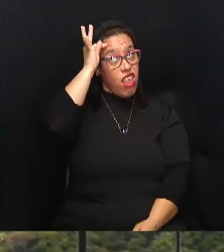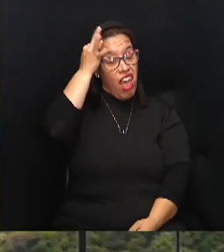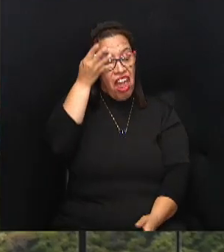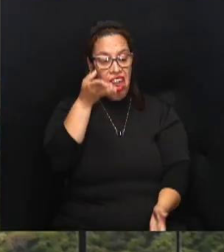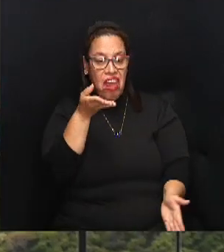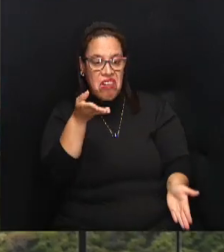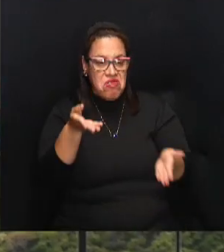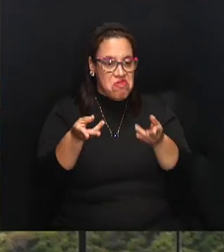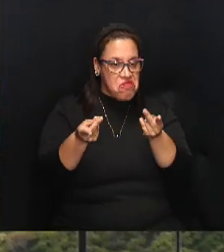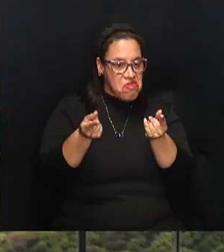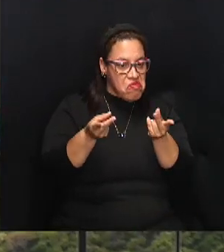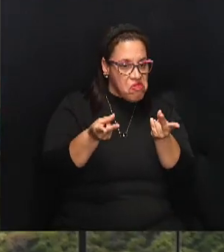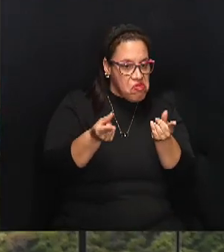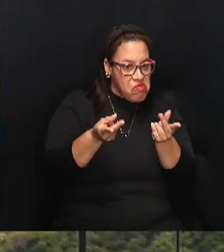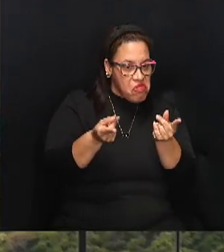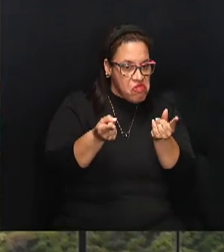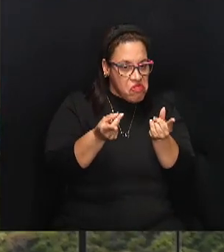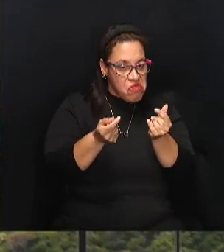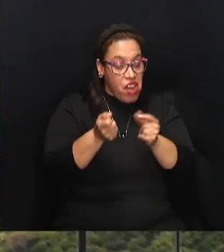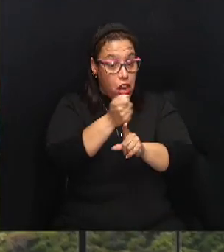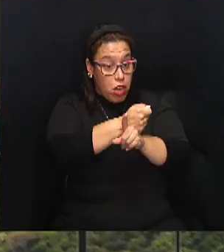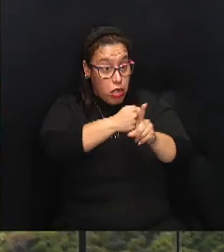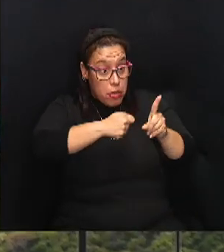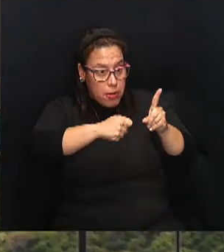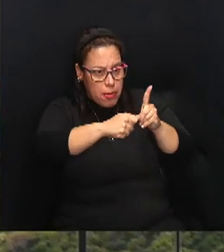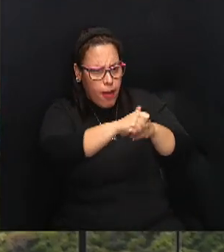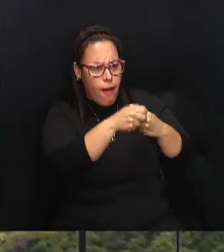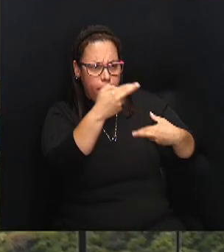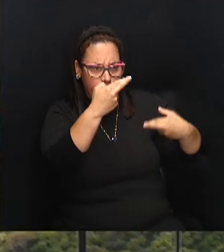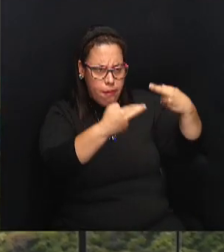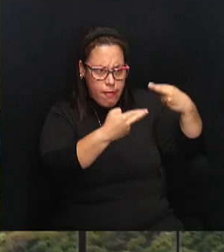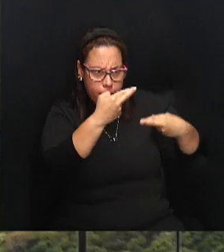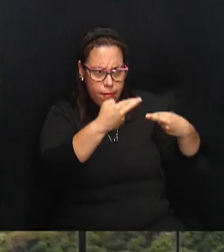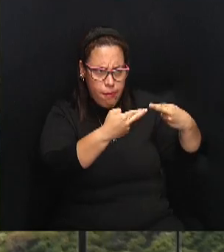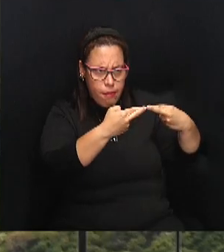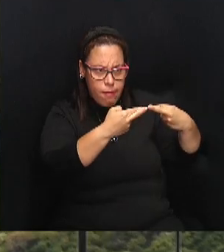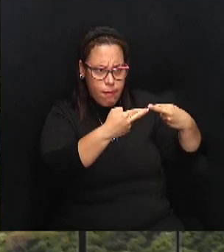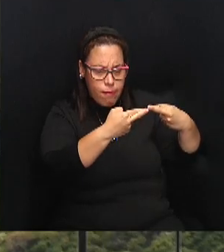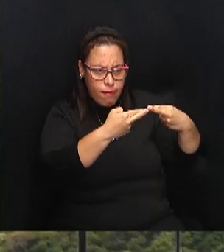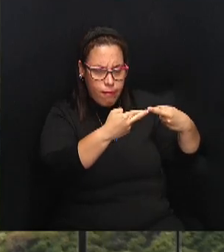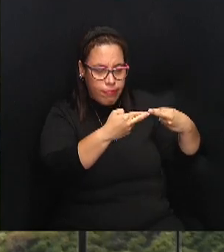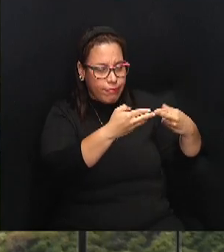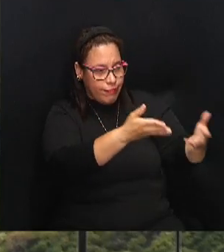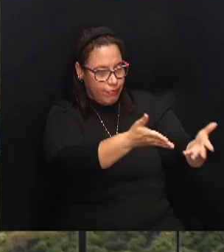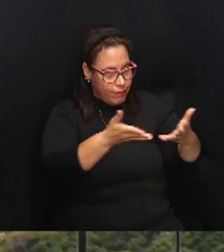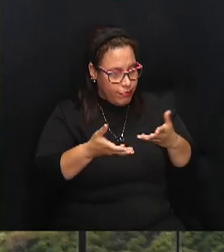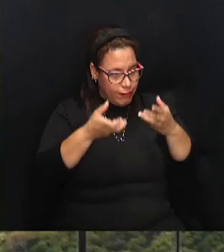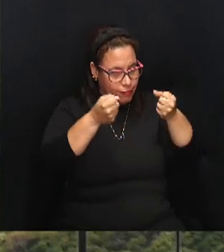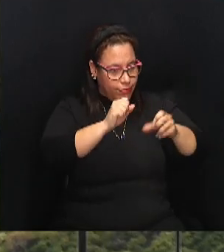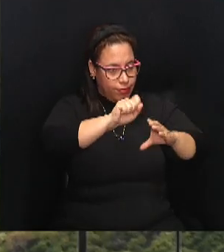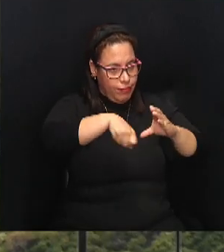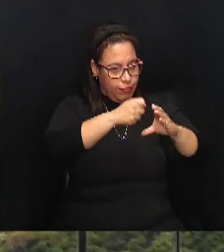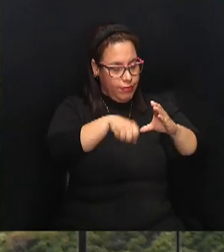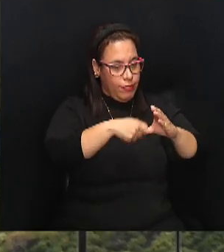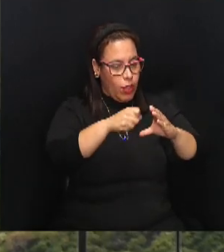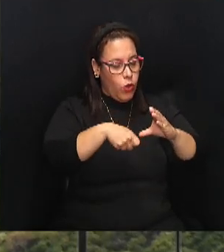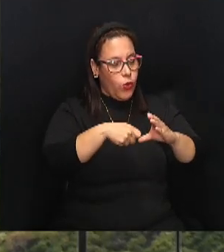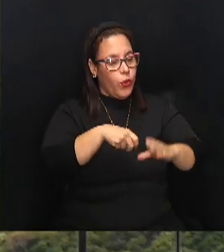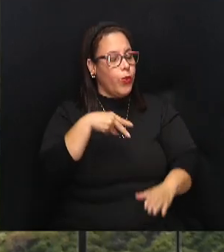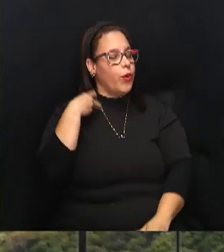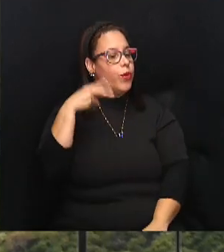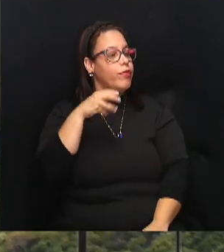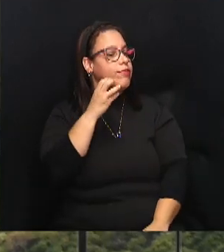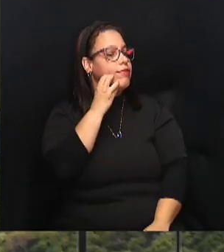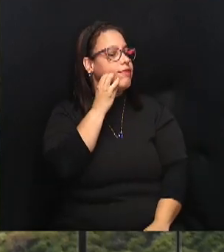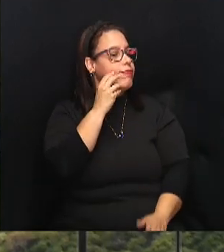operacionais, financeiros, sociais relacionados a esta medida, eu recebo aqui no estúdio o vereador Igor Diego, ele que é